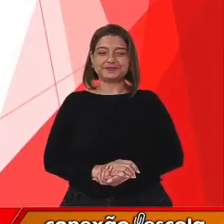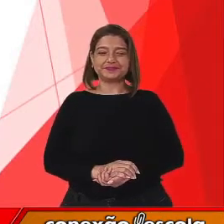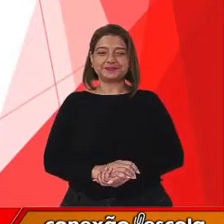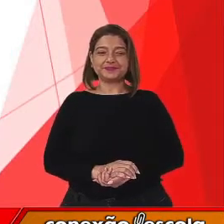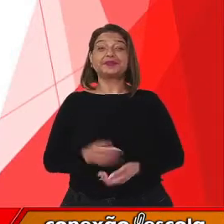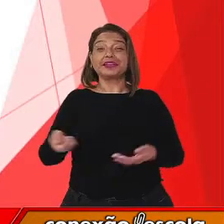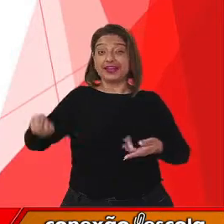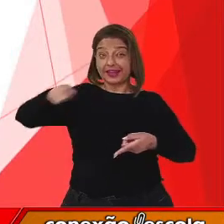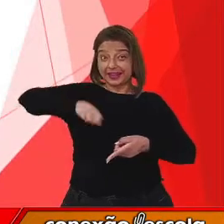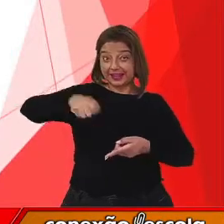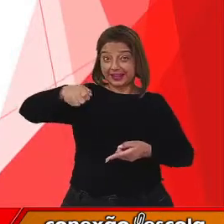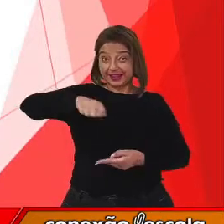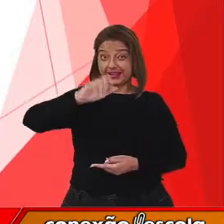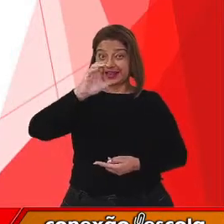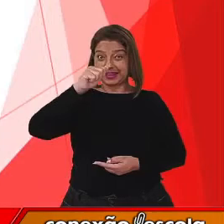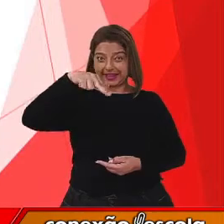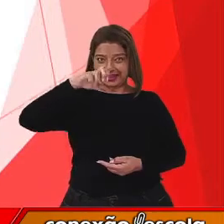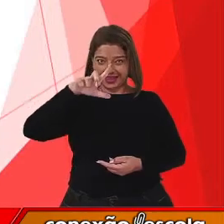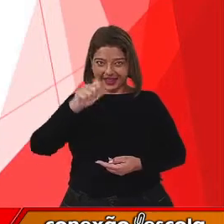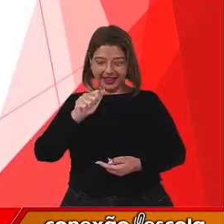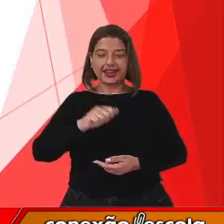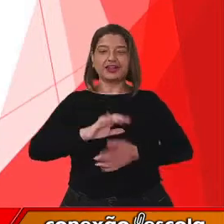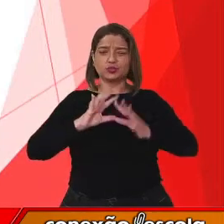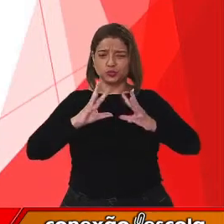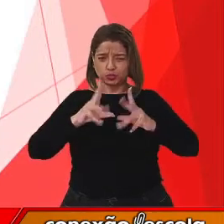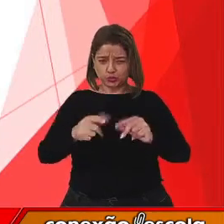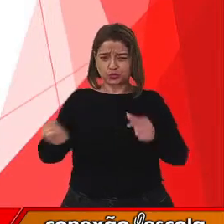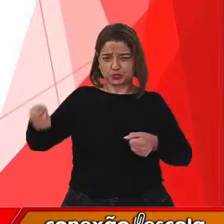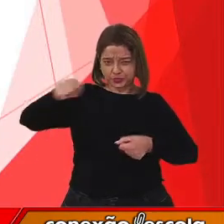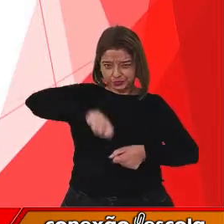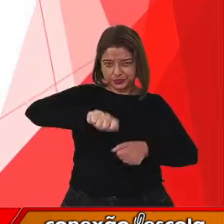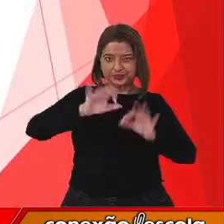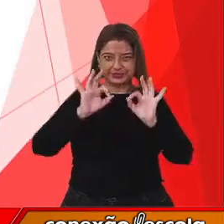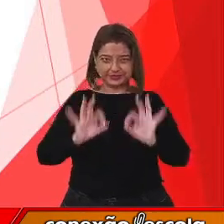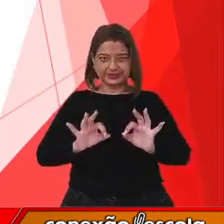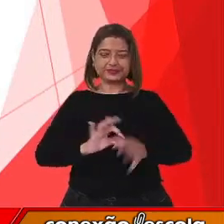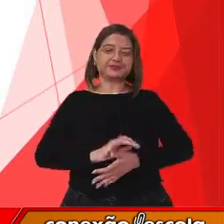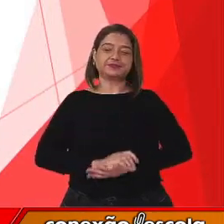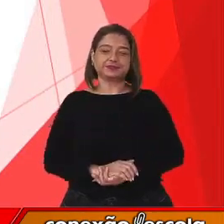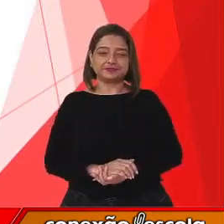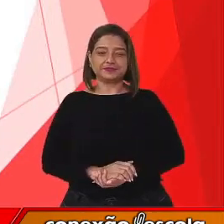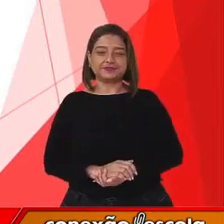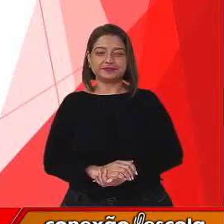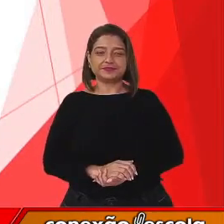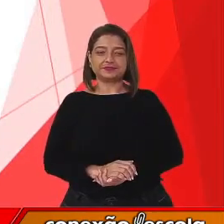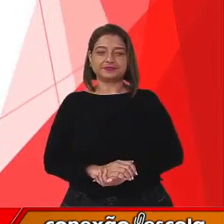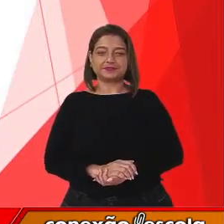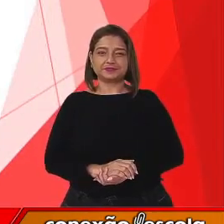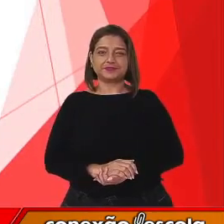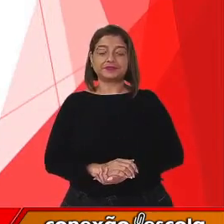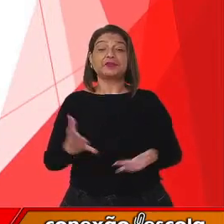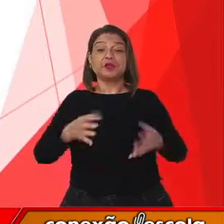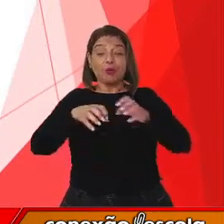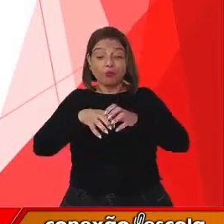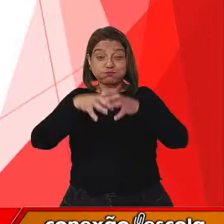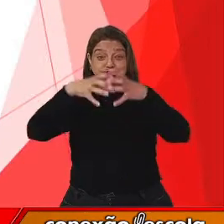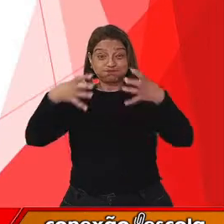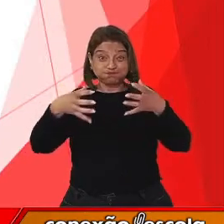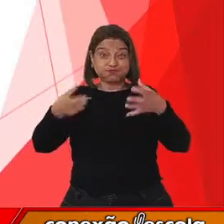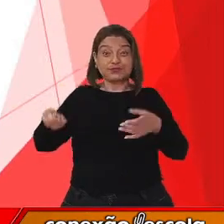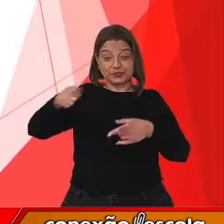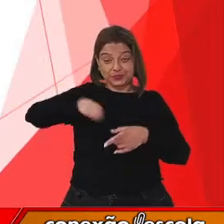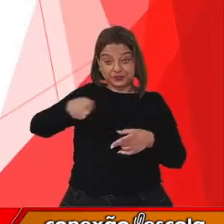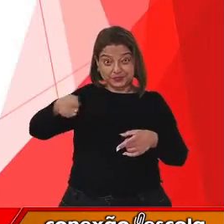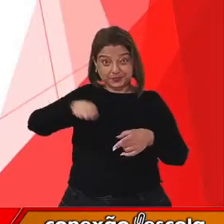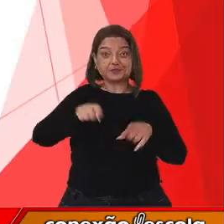Isso. Aham. Tudo, né? Isso. Coloca tudo, a medida aí, né? O fermento. Isso aqui pode pôr?